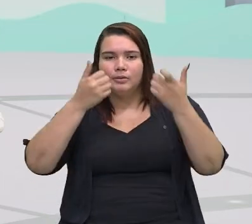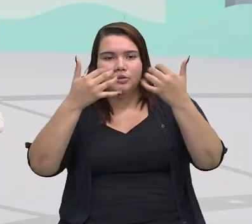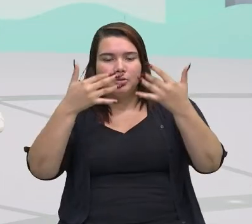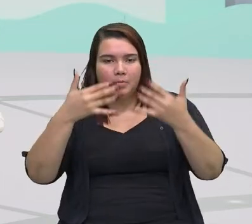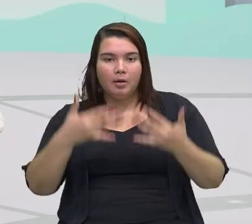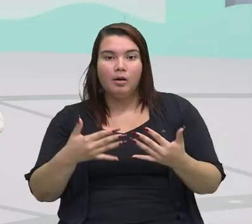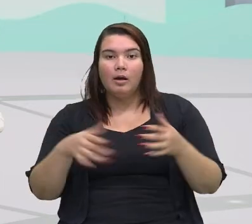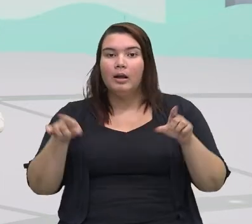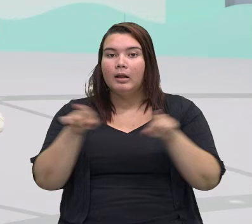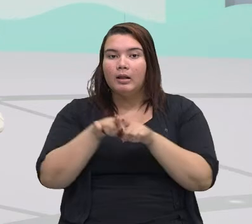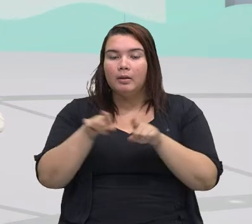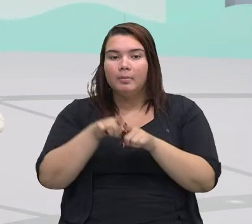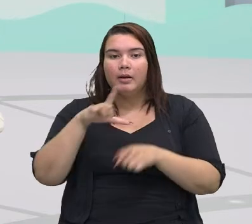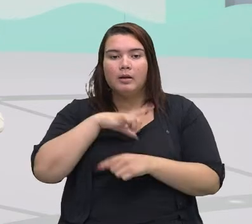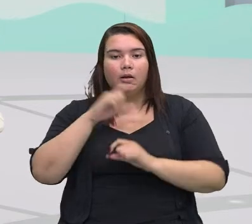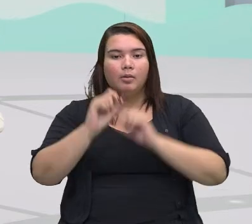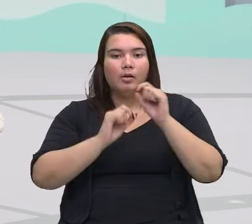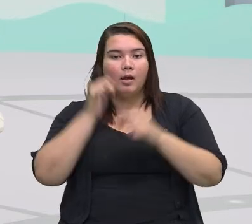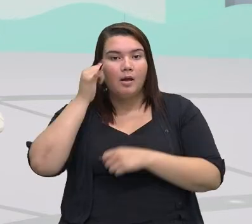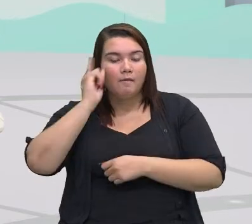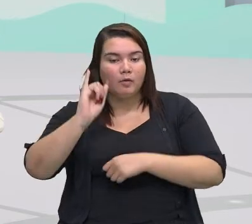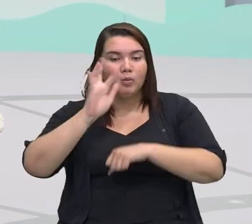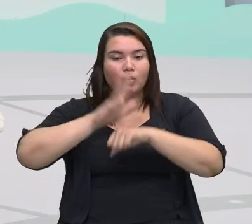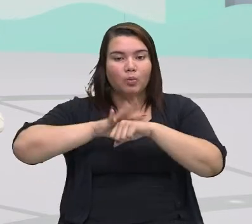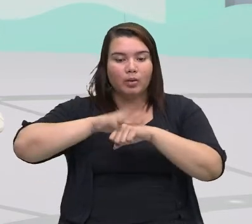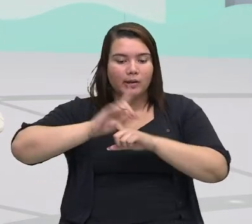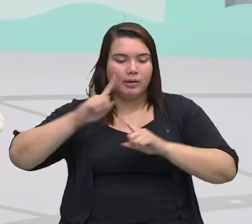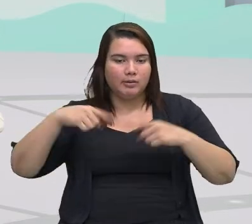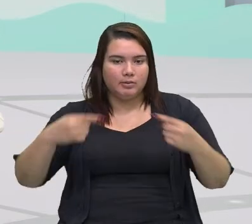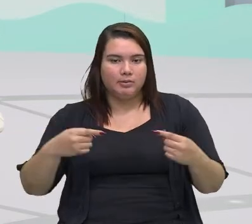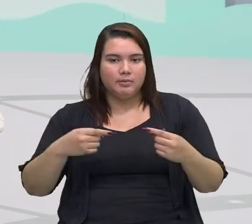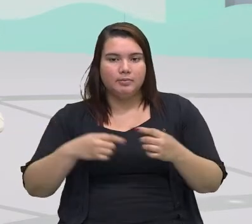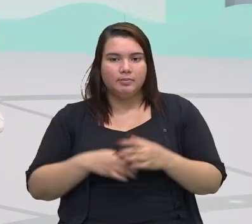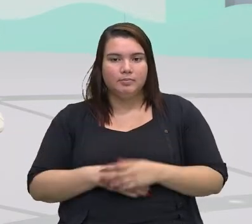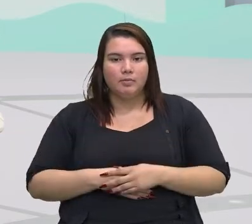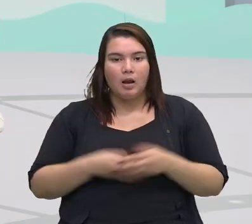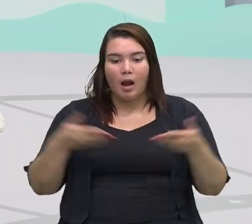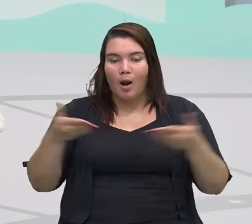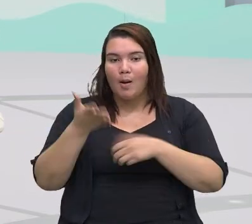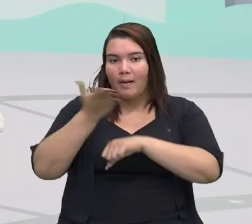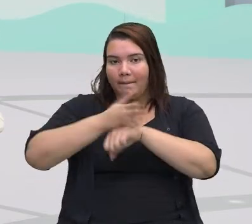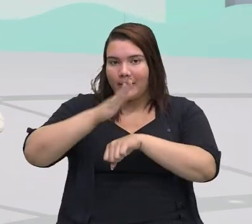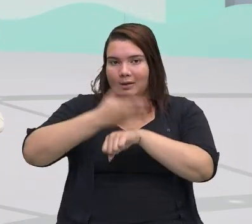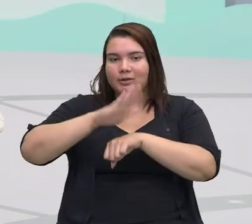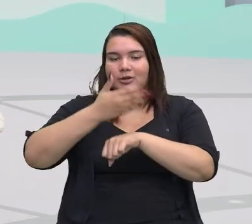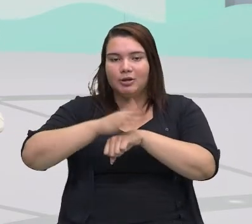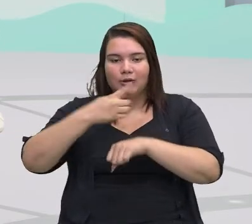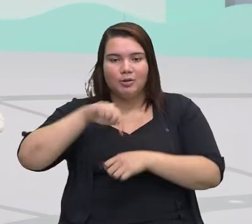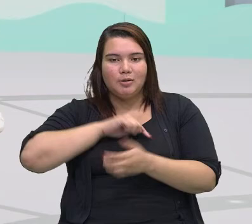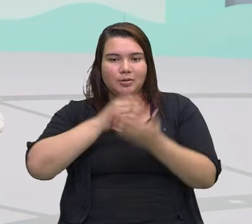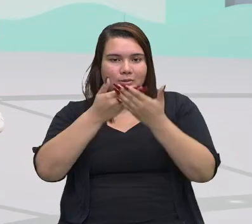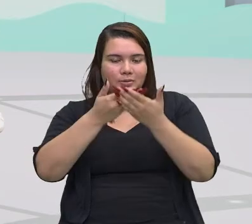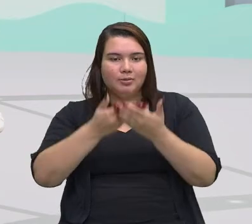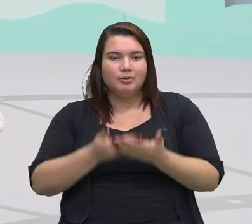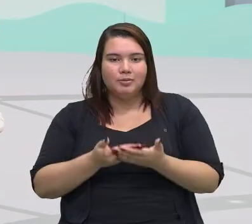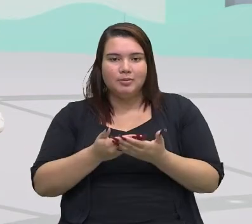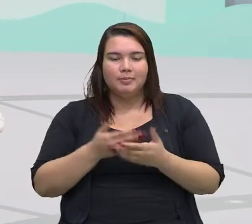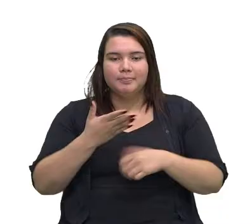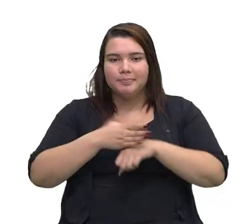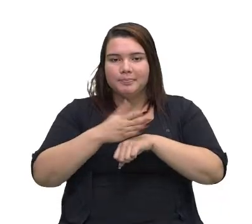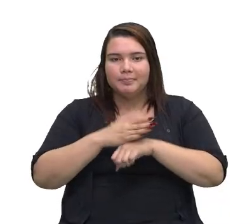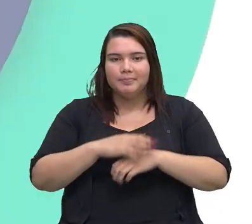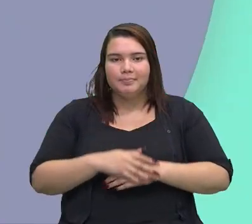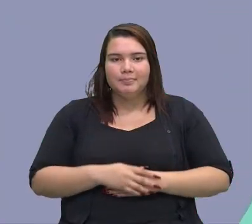e também para evitar as ISTs. E agora a gente vai praticar um pouquinho aí do que nós estudamos no nosso